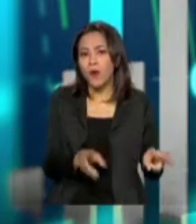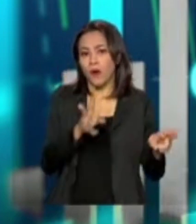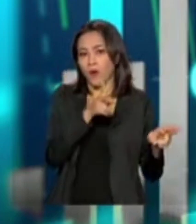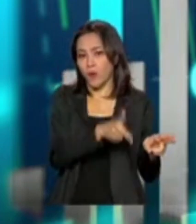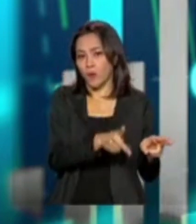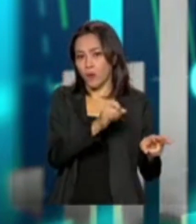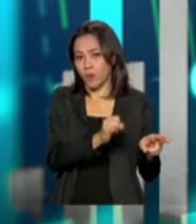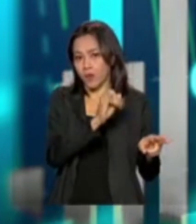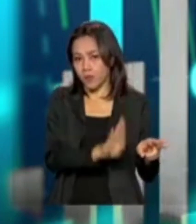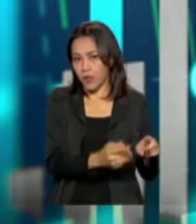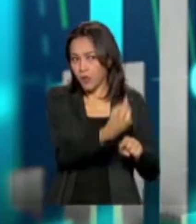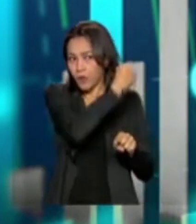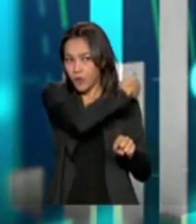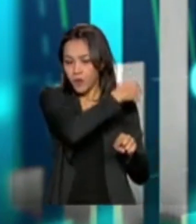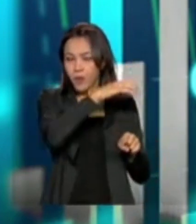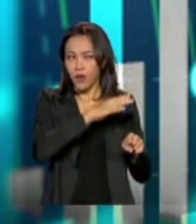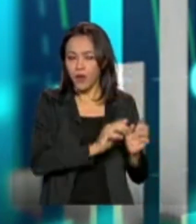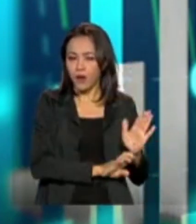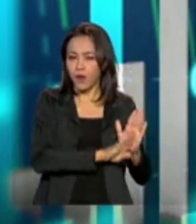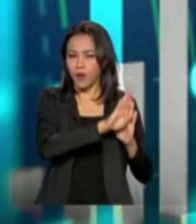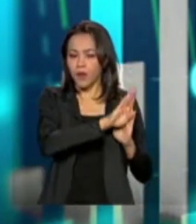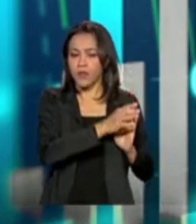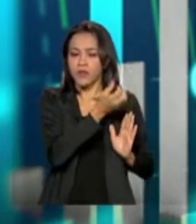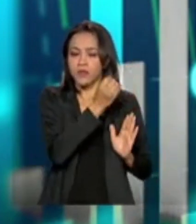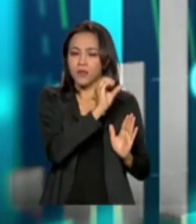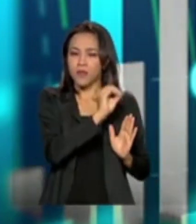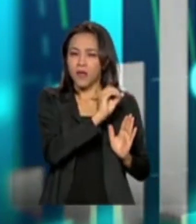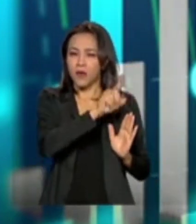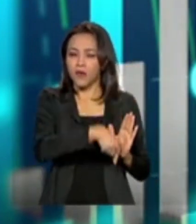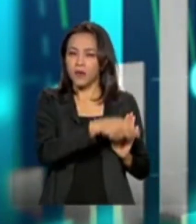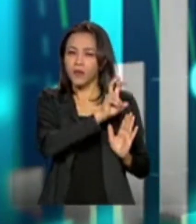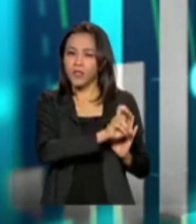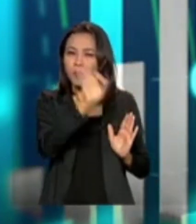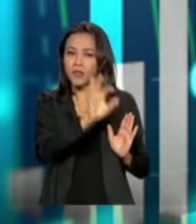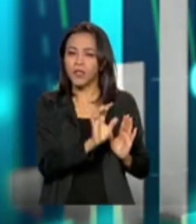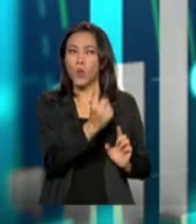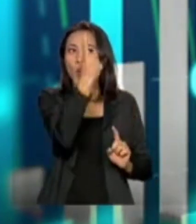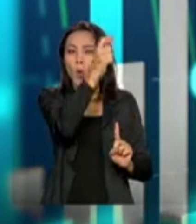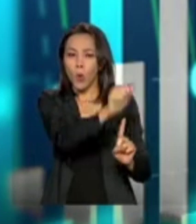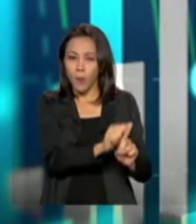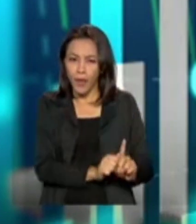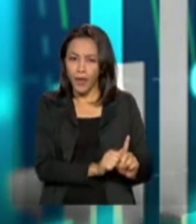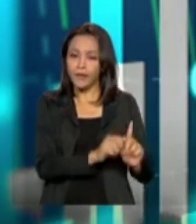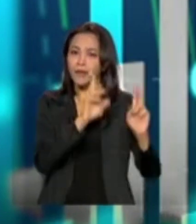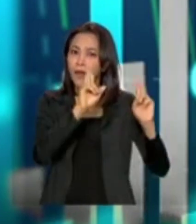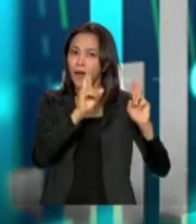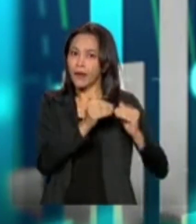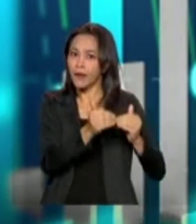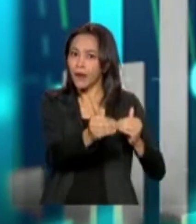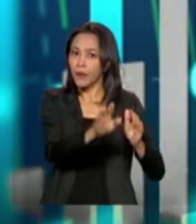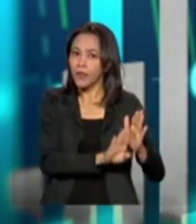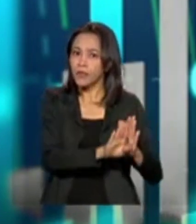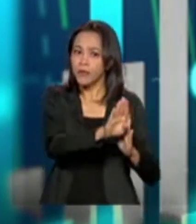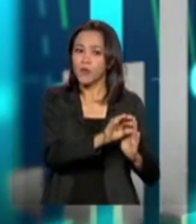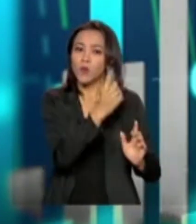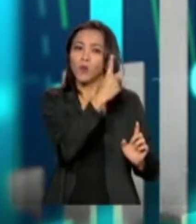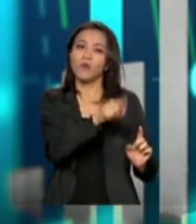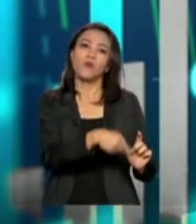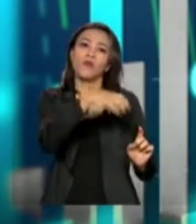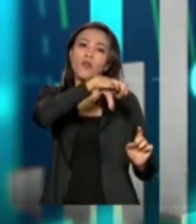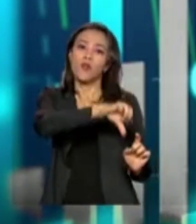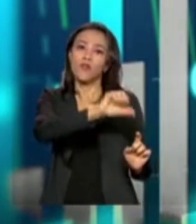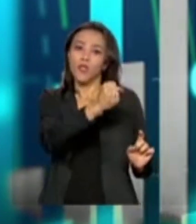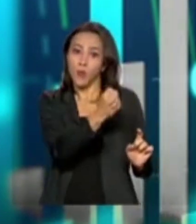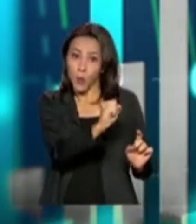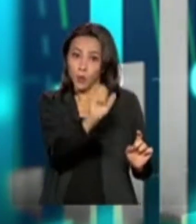era de um crescimento de algo em torno de 0,5%. Há um mês atrás, a expectativa já era o crescimento de 1,98% do